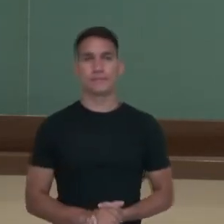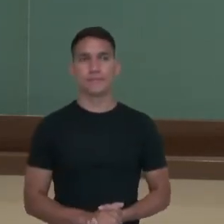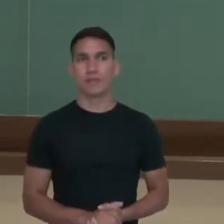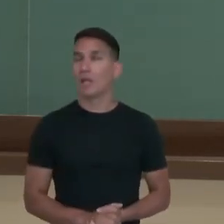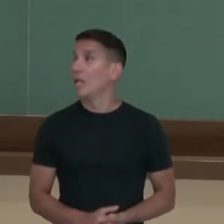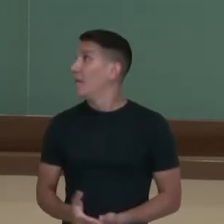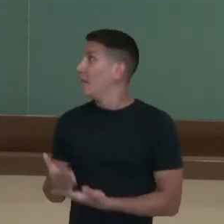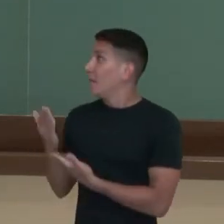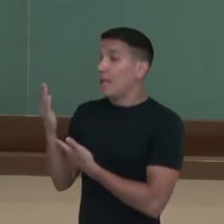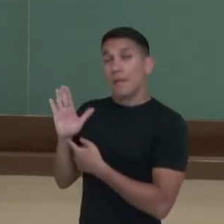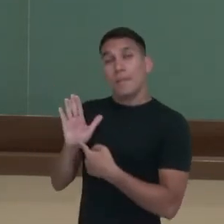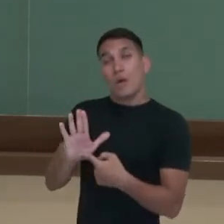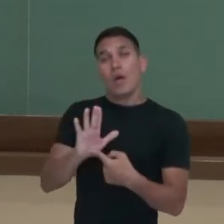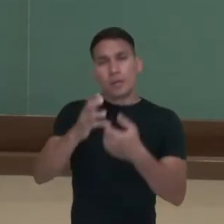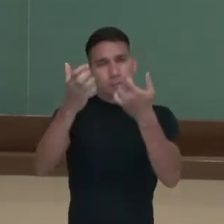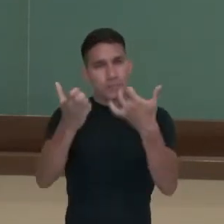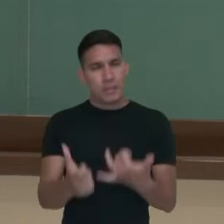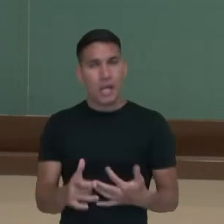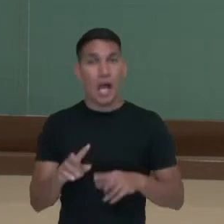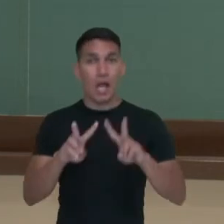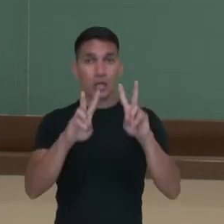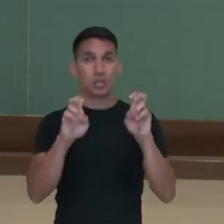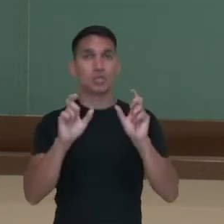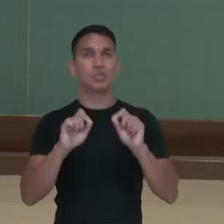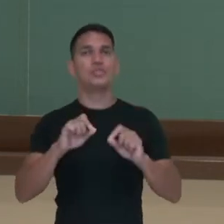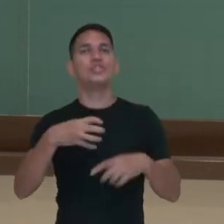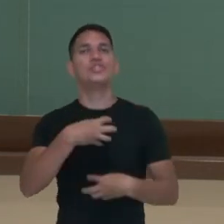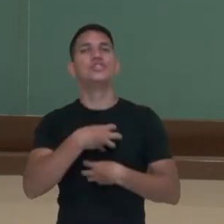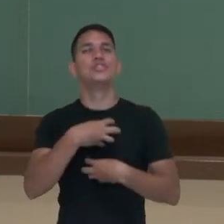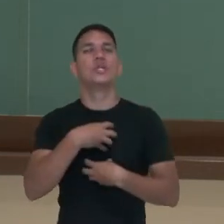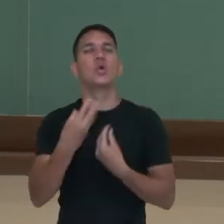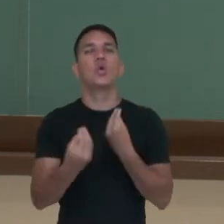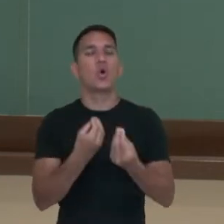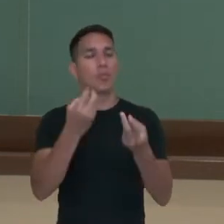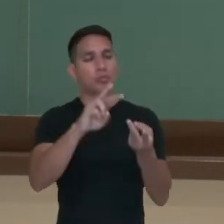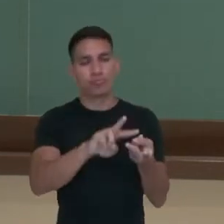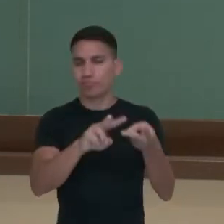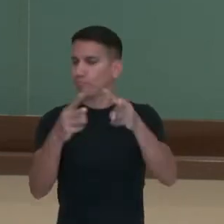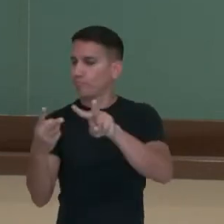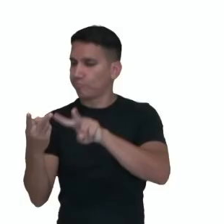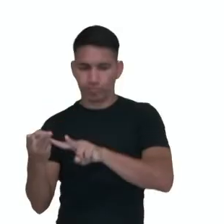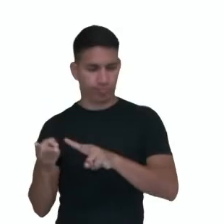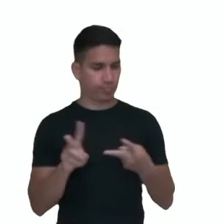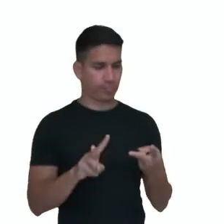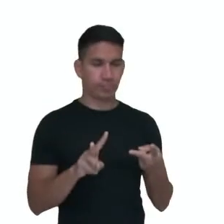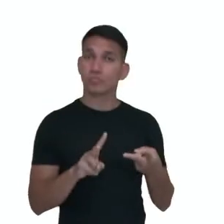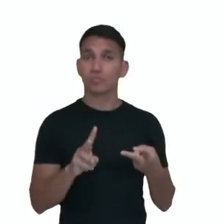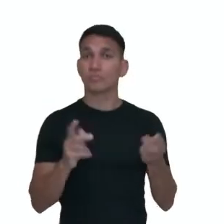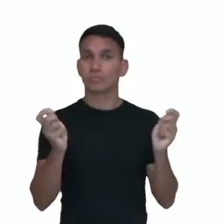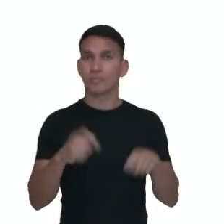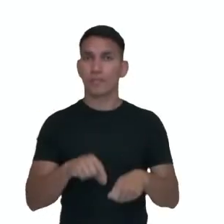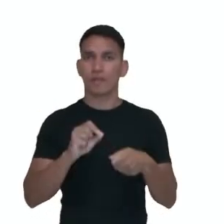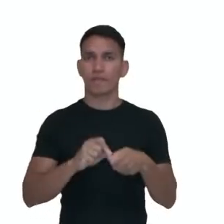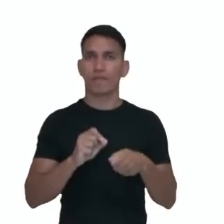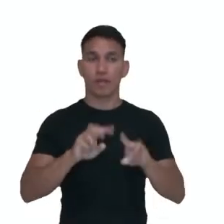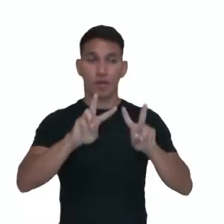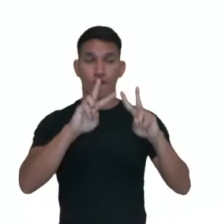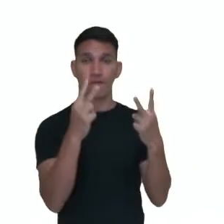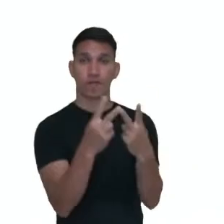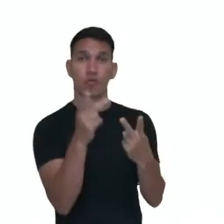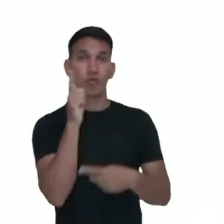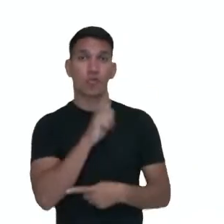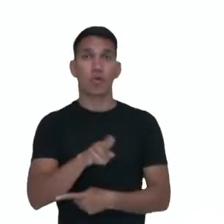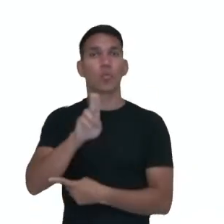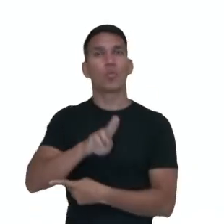Agora, a gente pode estar falando um pouquinho aqui das formas para fazer a conversão. Então, para transformar unidades de volume, podemos